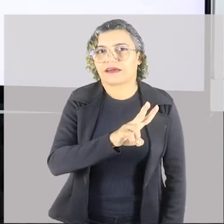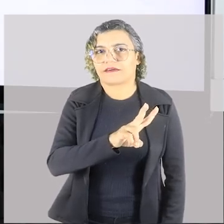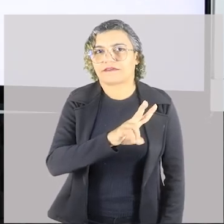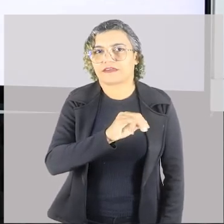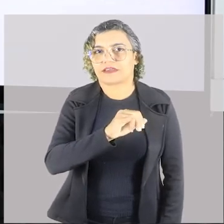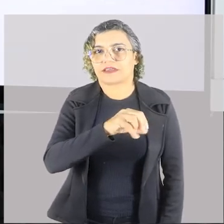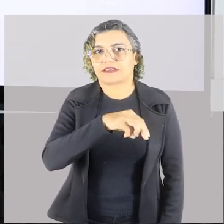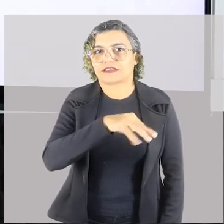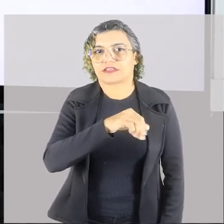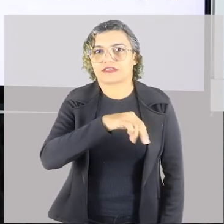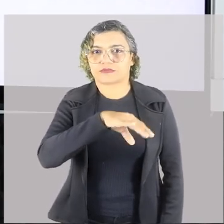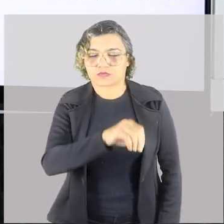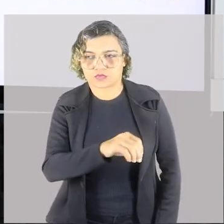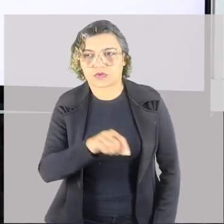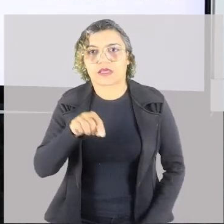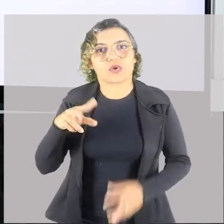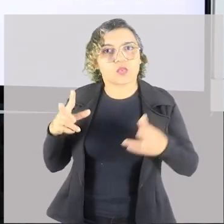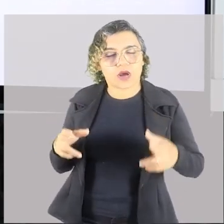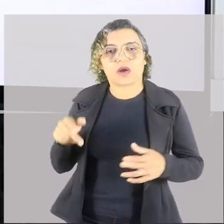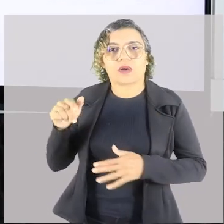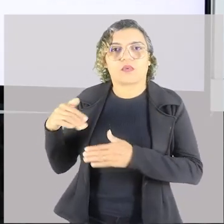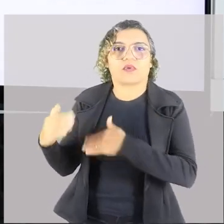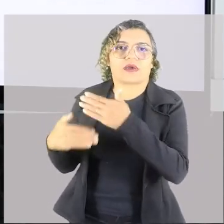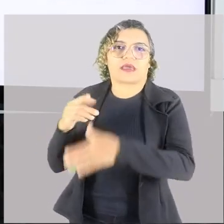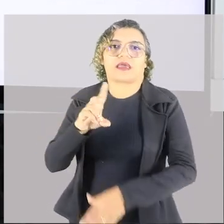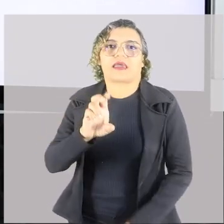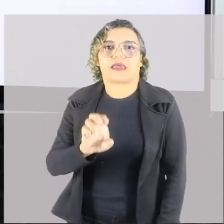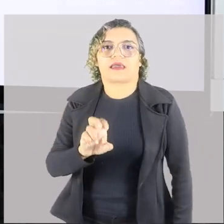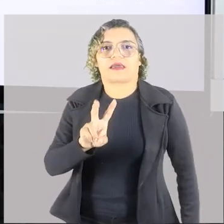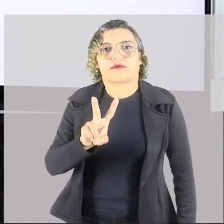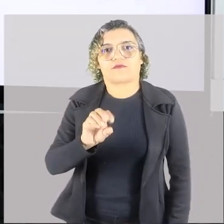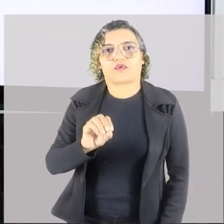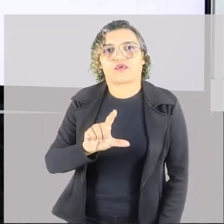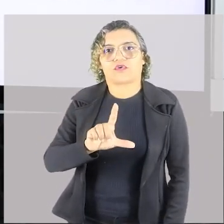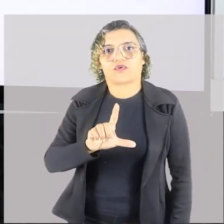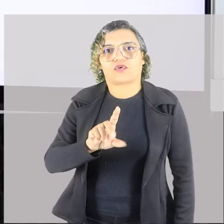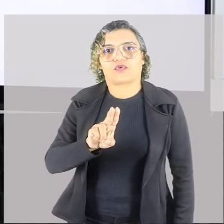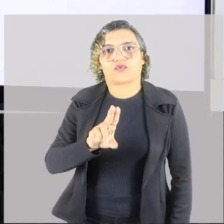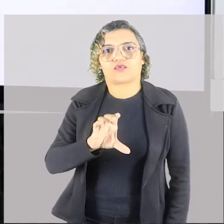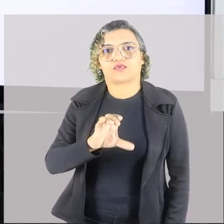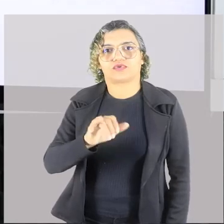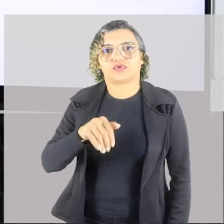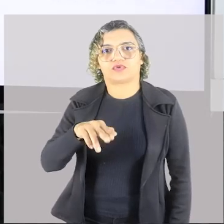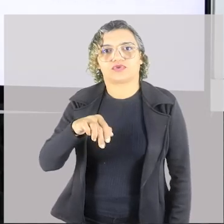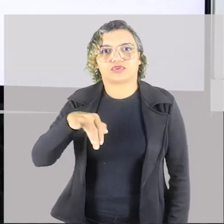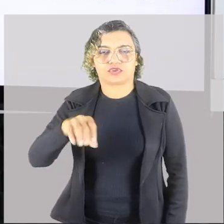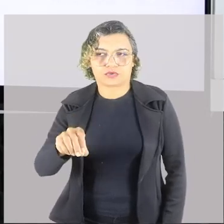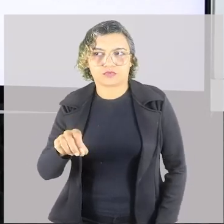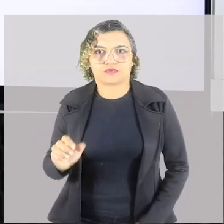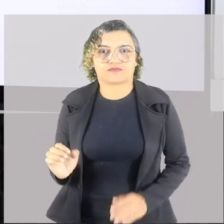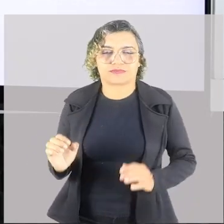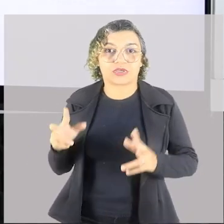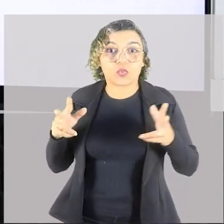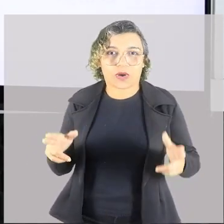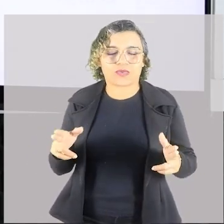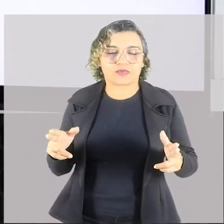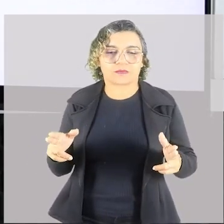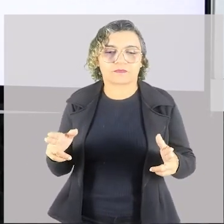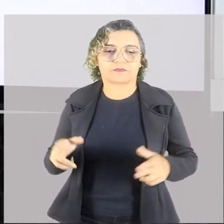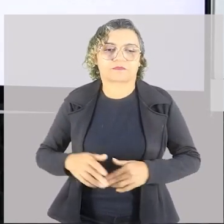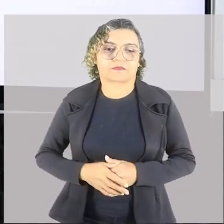Então é evolucionismo também. Então existe essa visão evolucionista de 3 momentos étnicos da história da